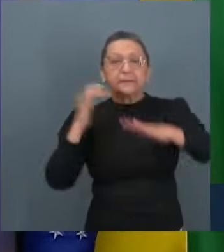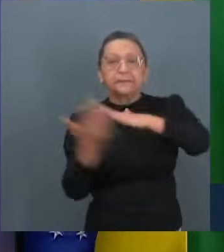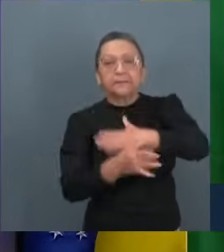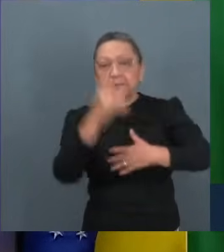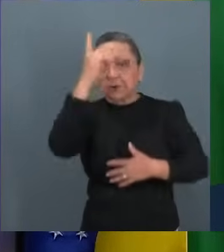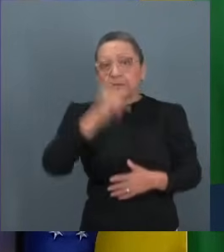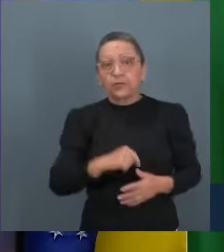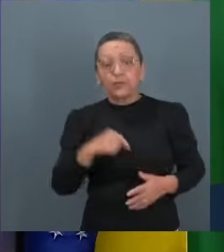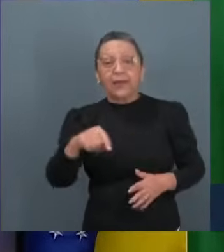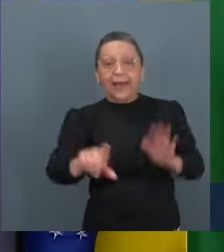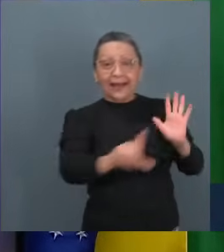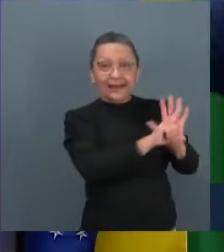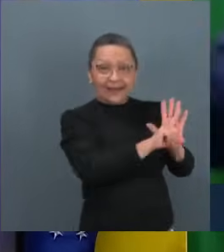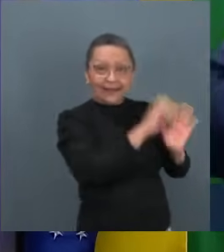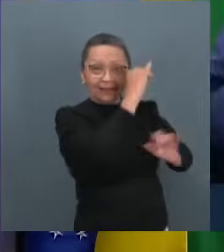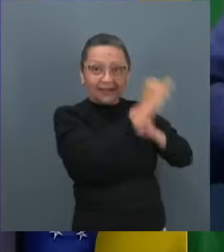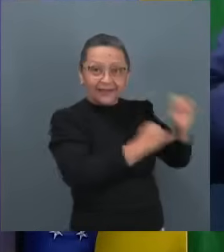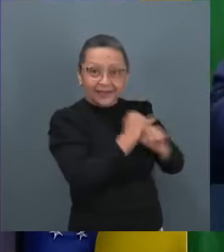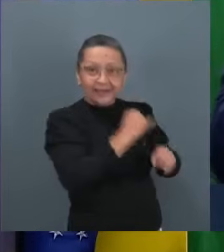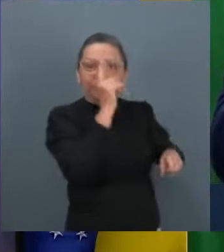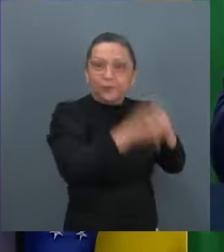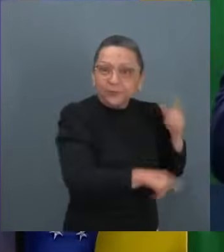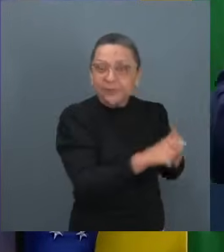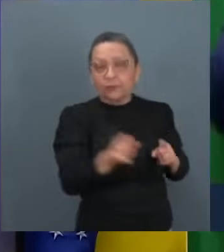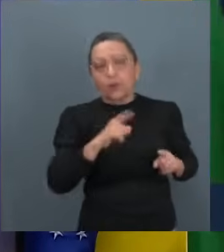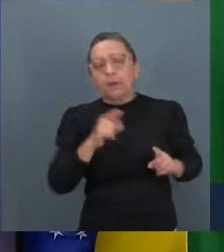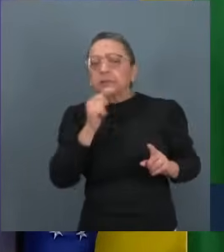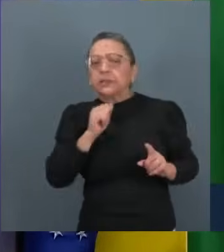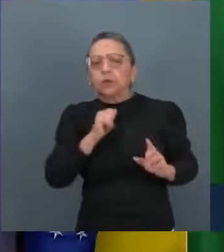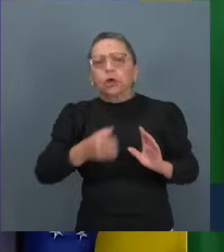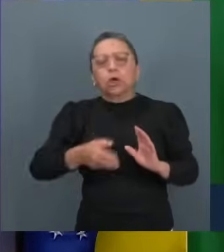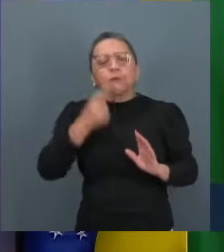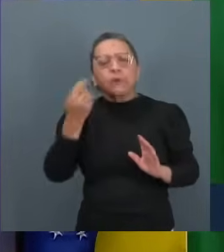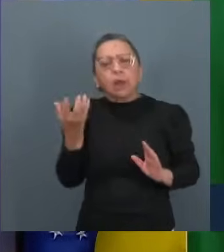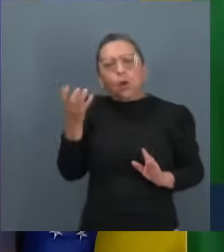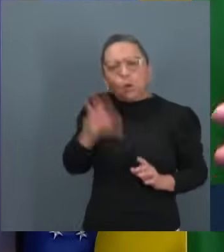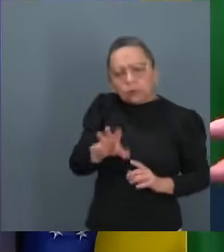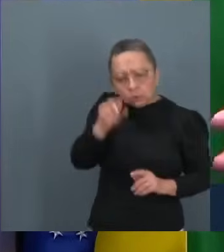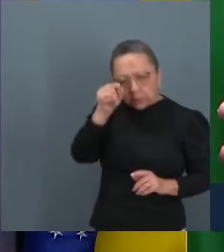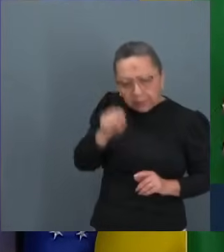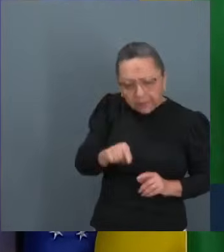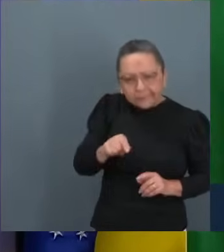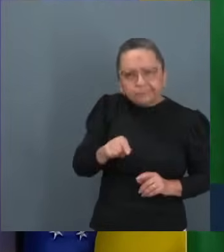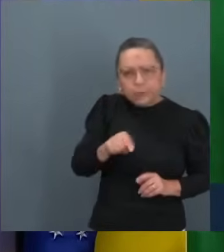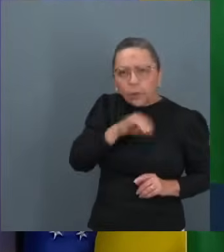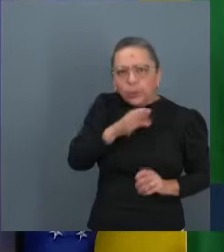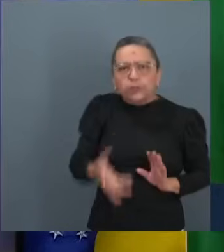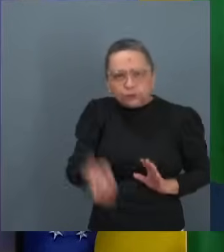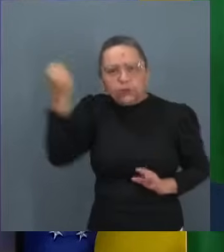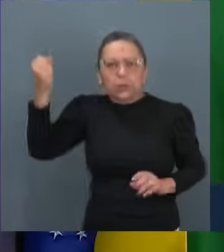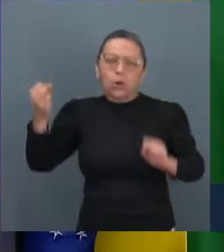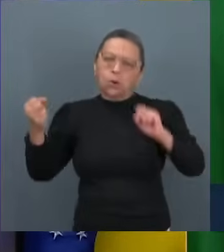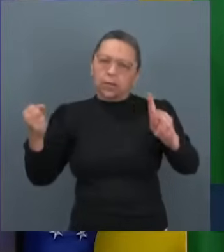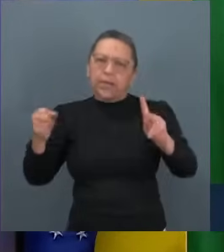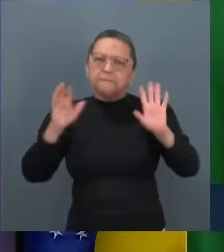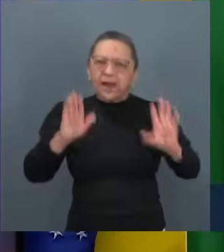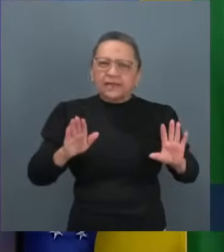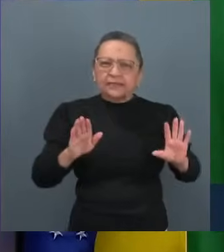Internet. Uma coisa é você retirar o conteúdo, outra é você acabar com o perfil da pessoa.